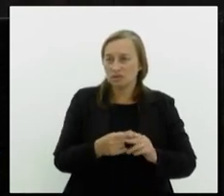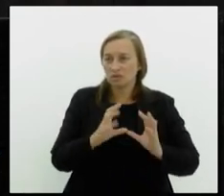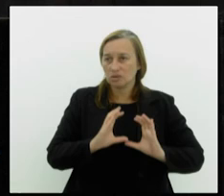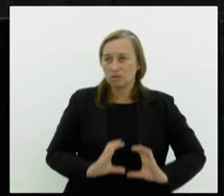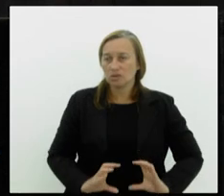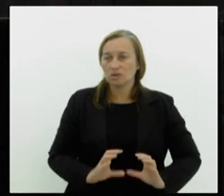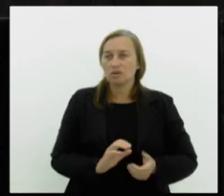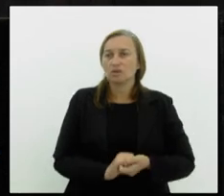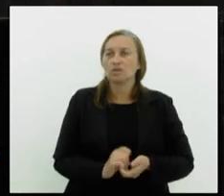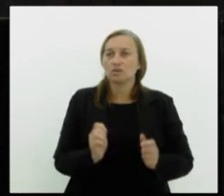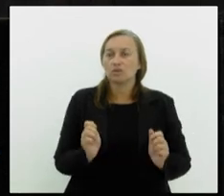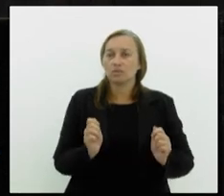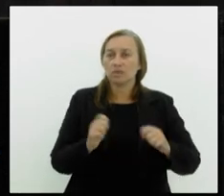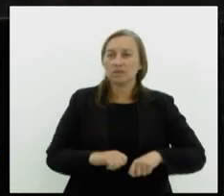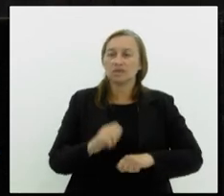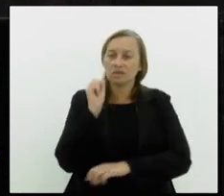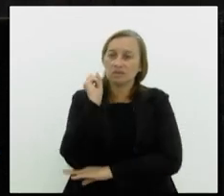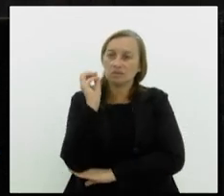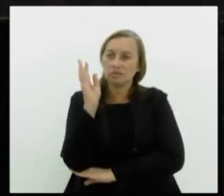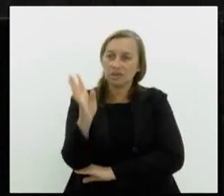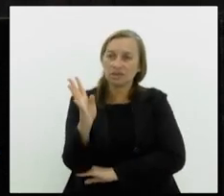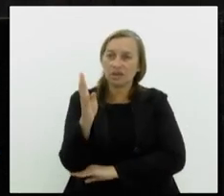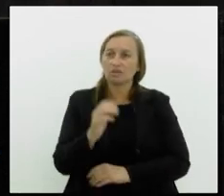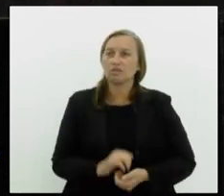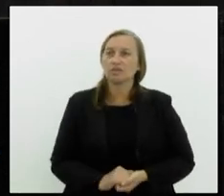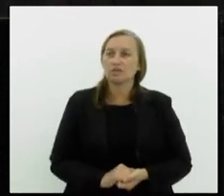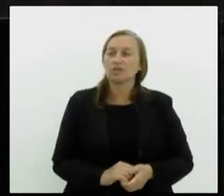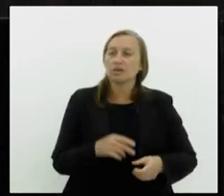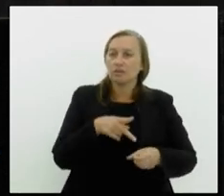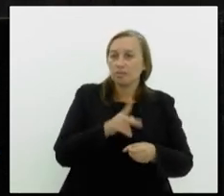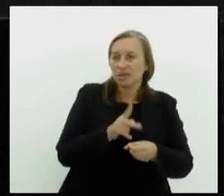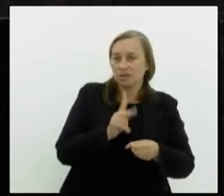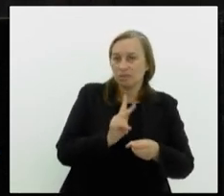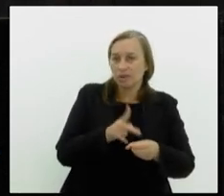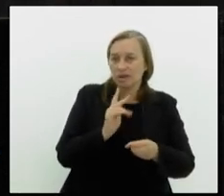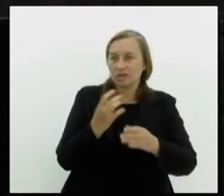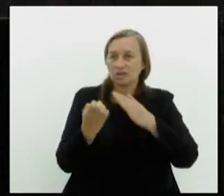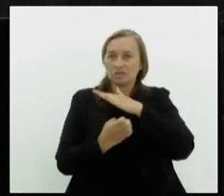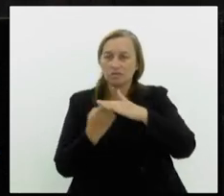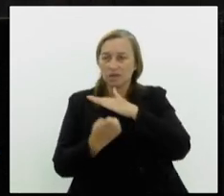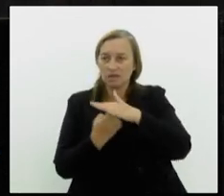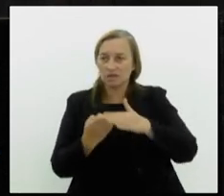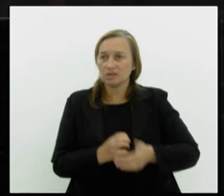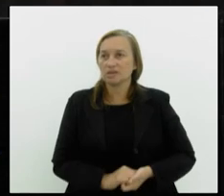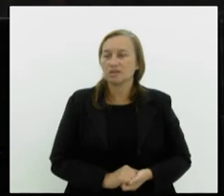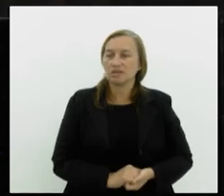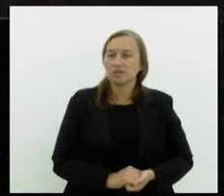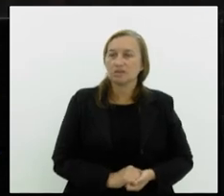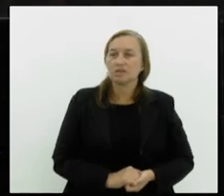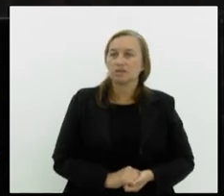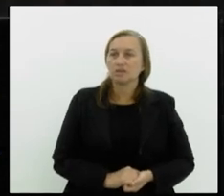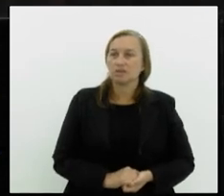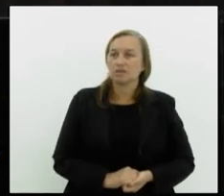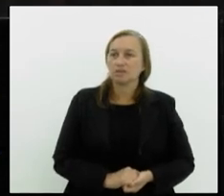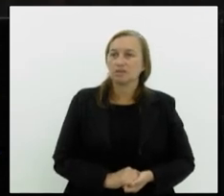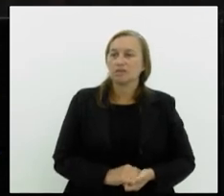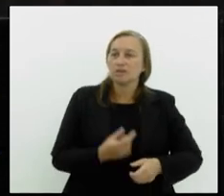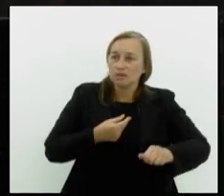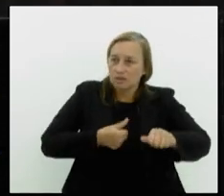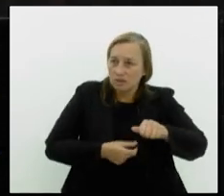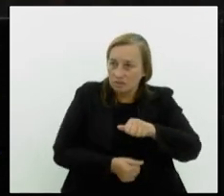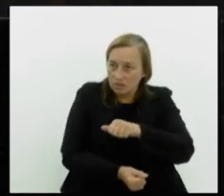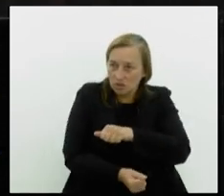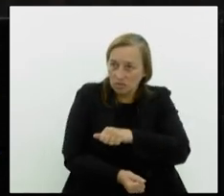da compensação ambiental da Petrobras para fazer um elenco de